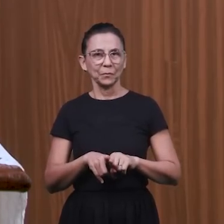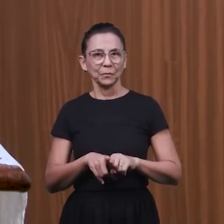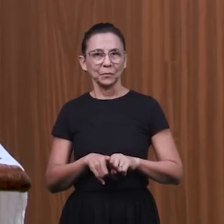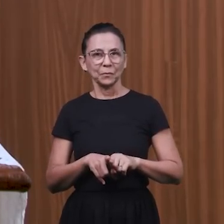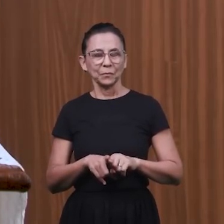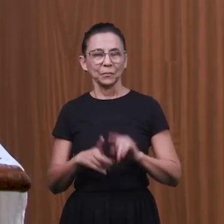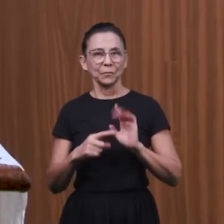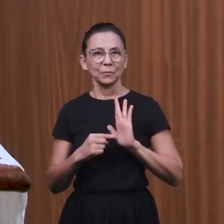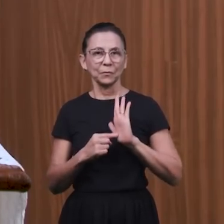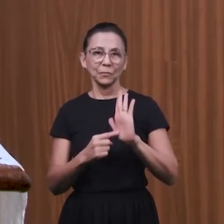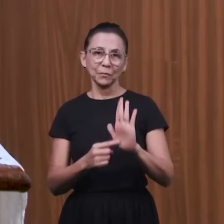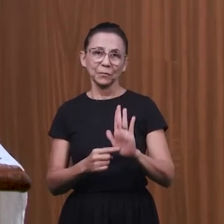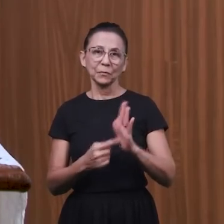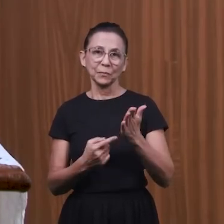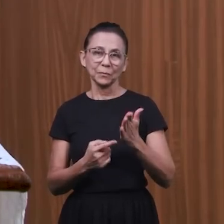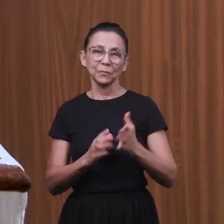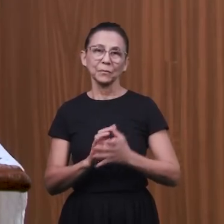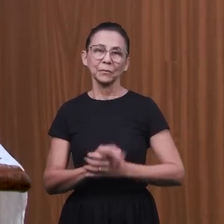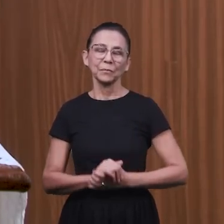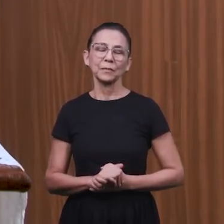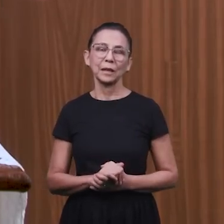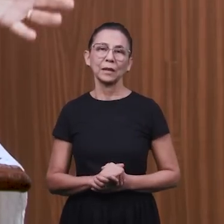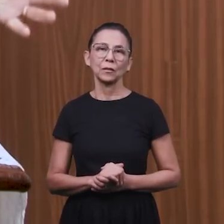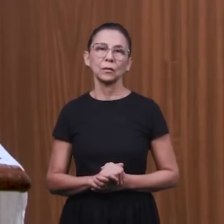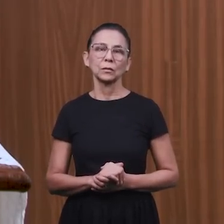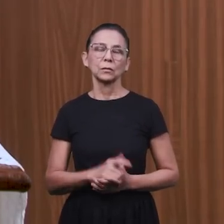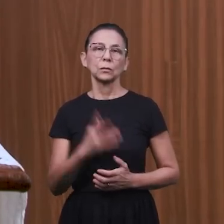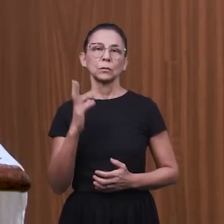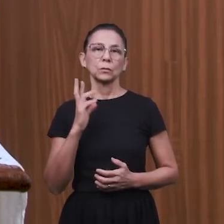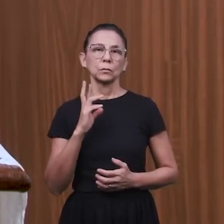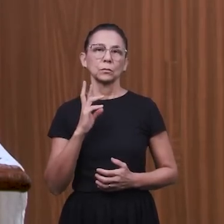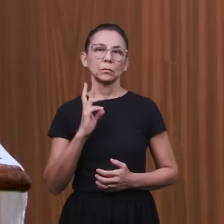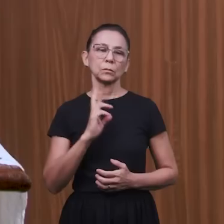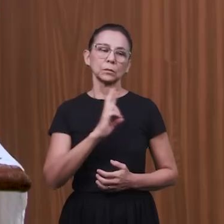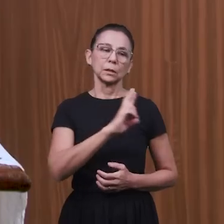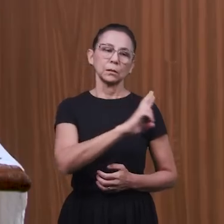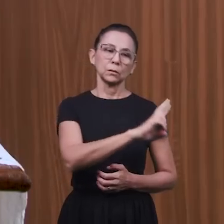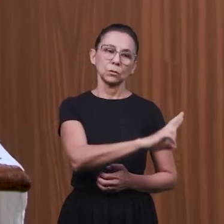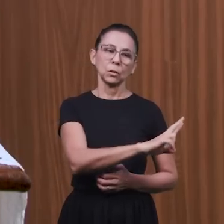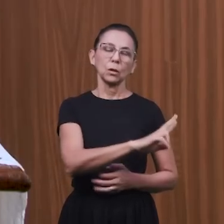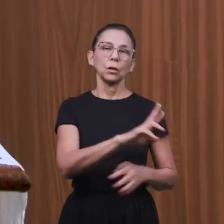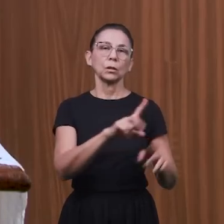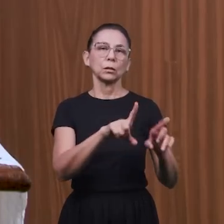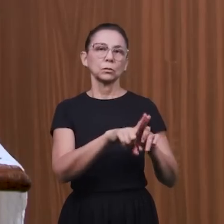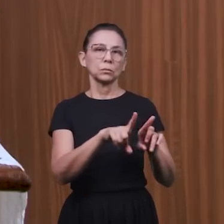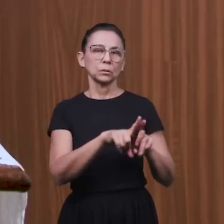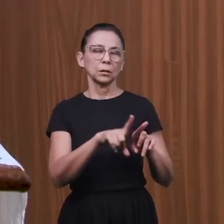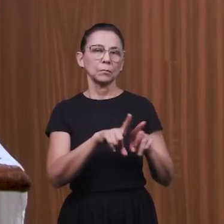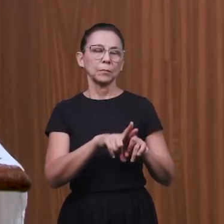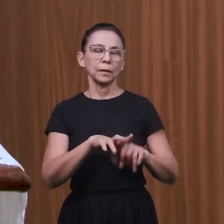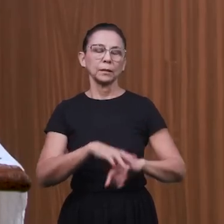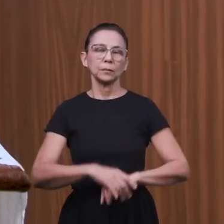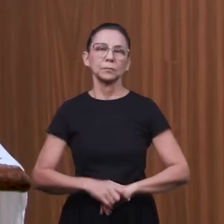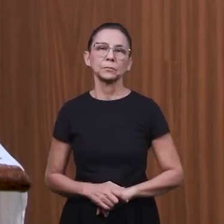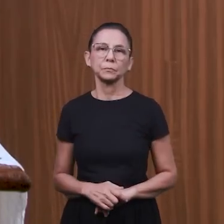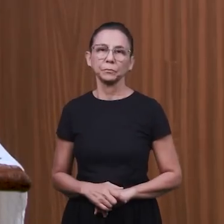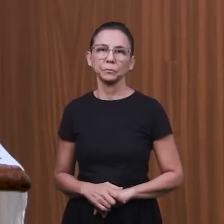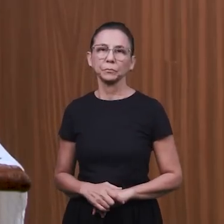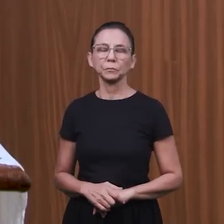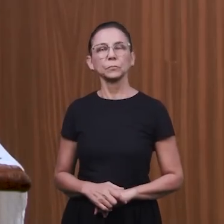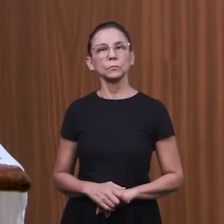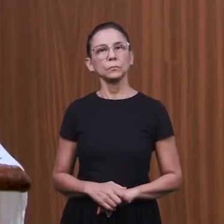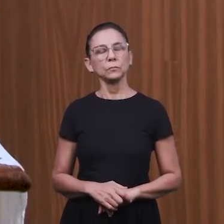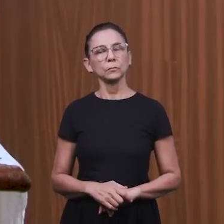o homem. Eis aí o homem. Era Jesus no Velho Testamento. Samuel, por exemplo, podemos falar de